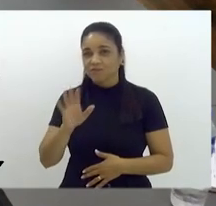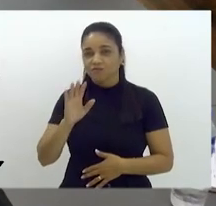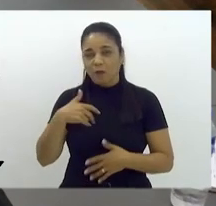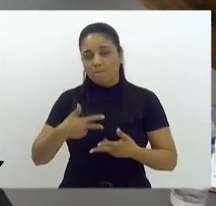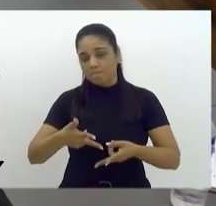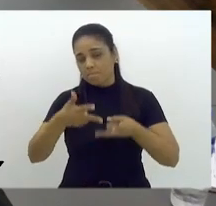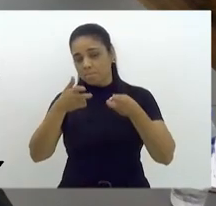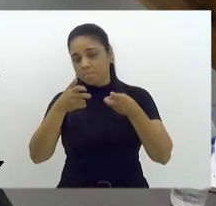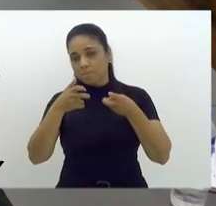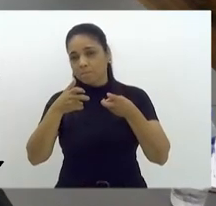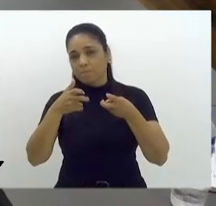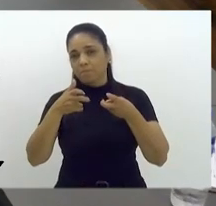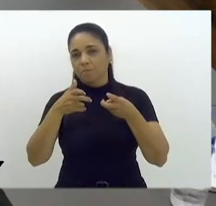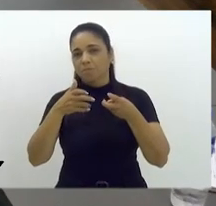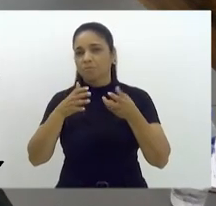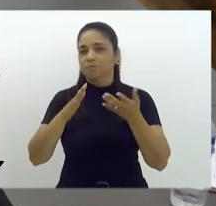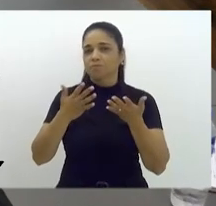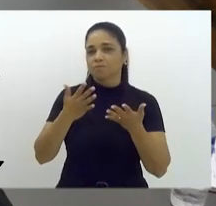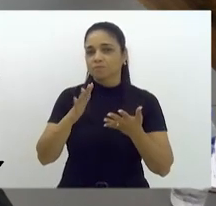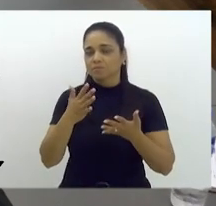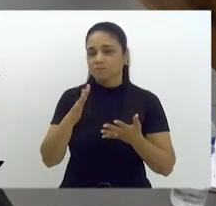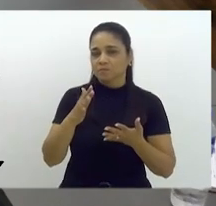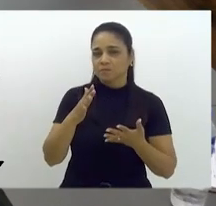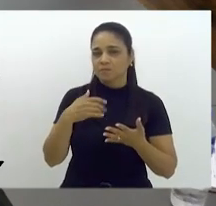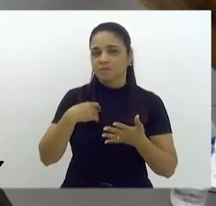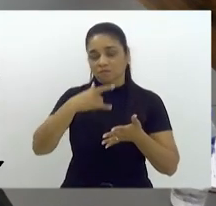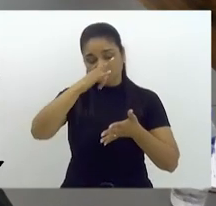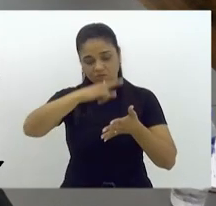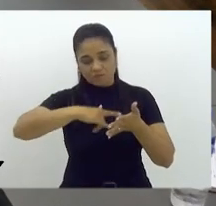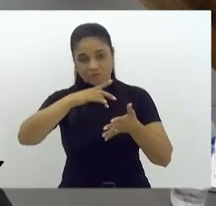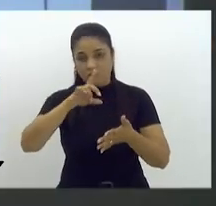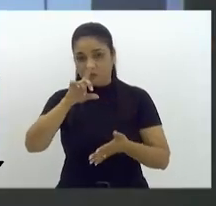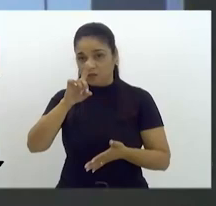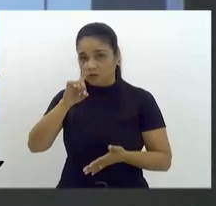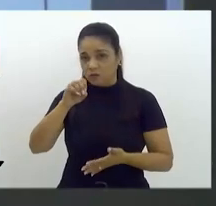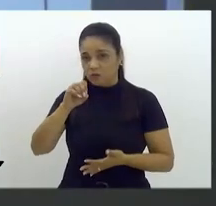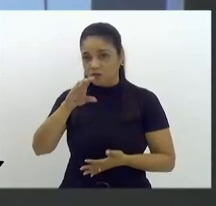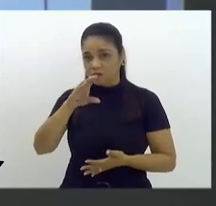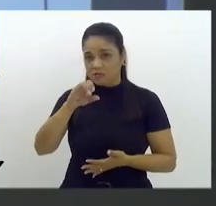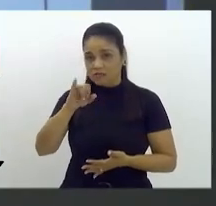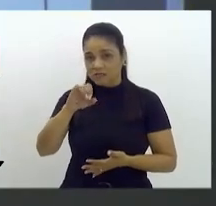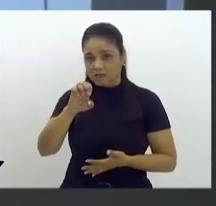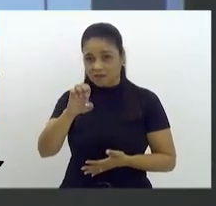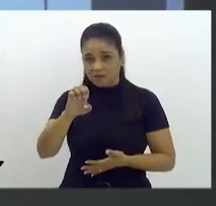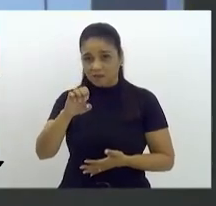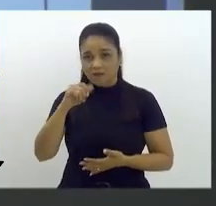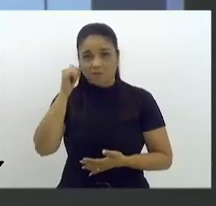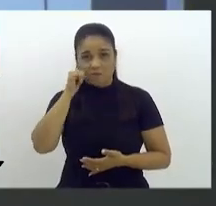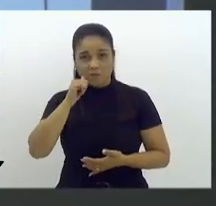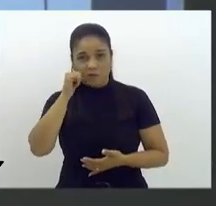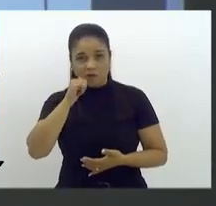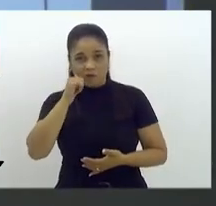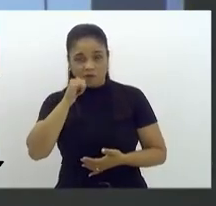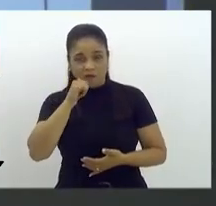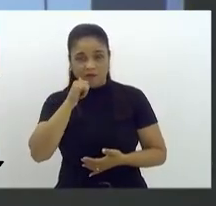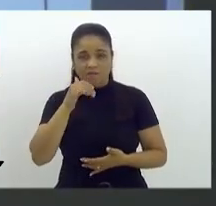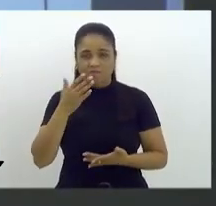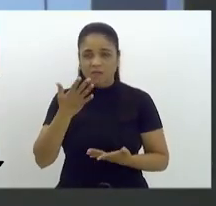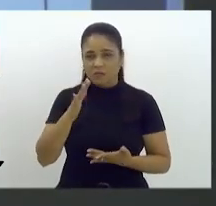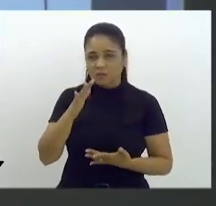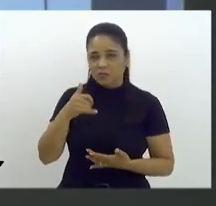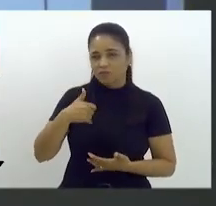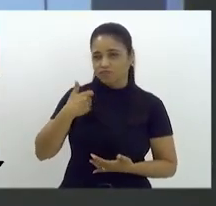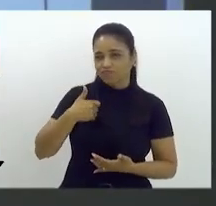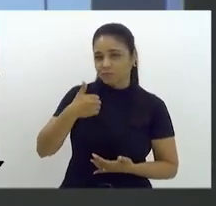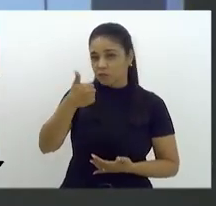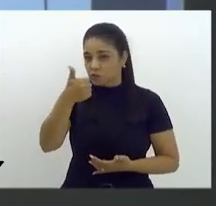viu no você mulher continua uma preponderância na faixa etária de